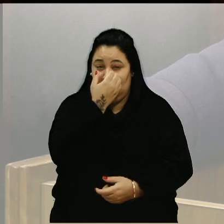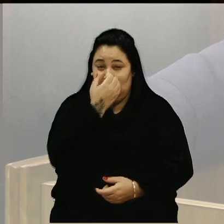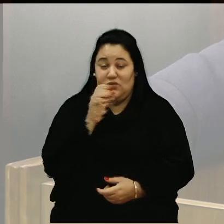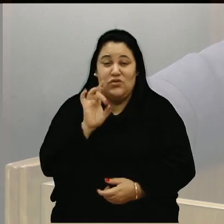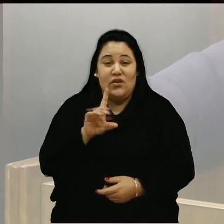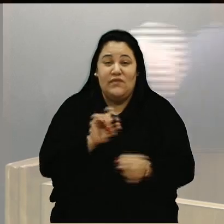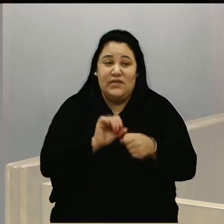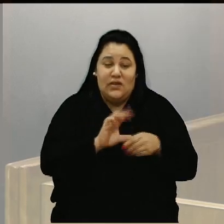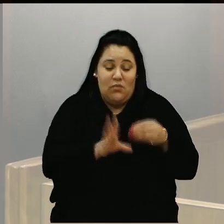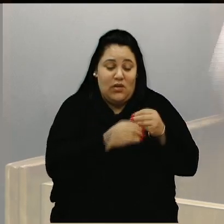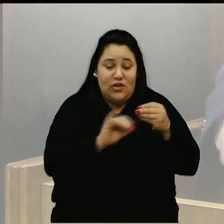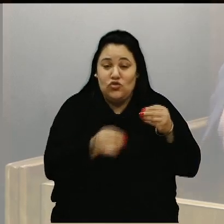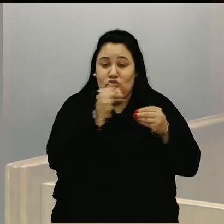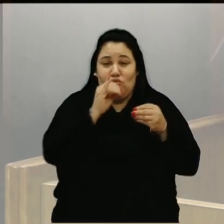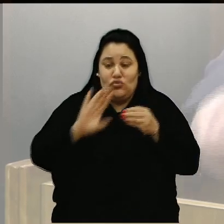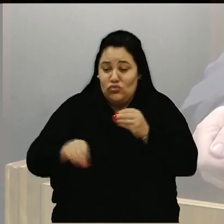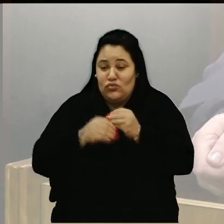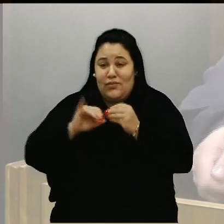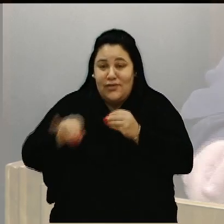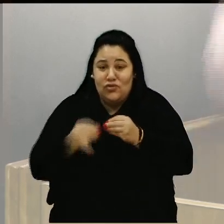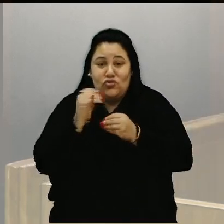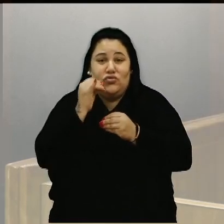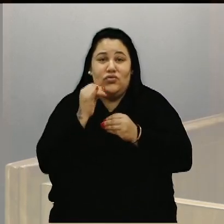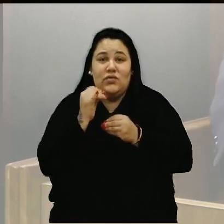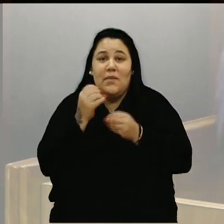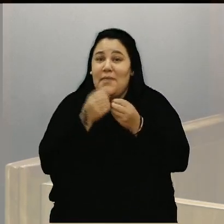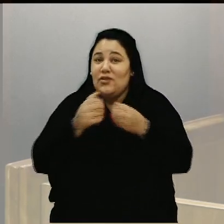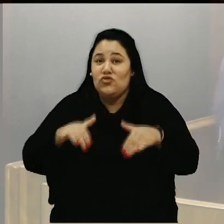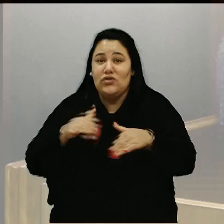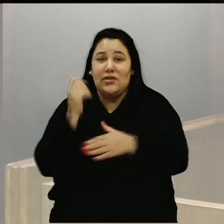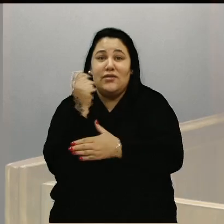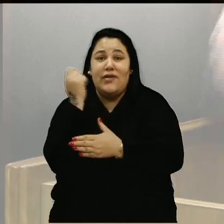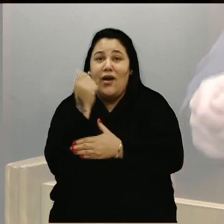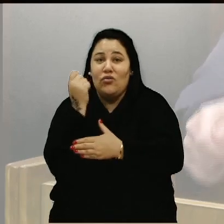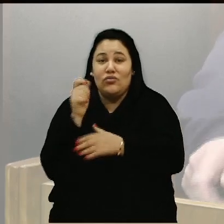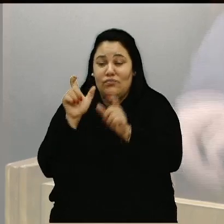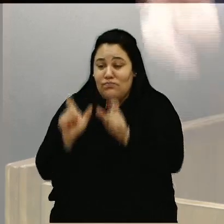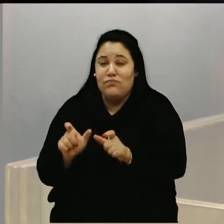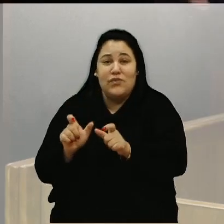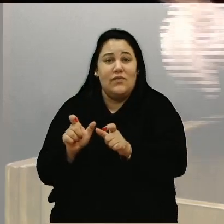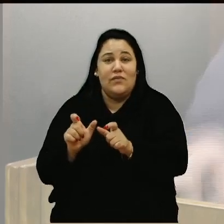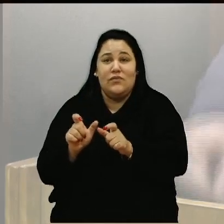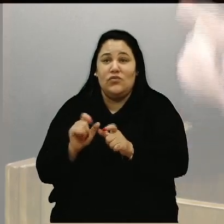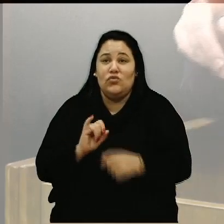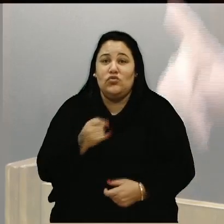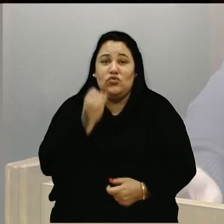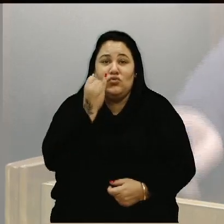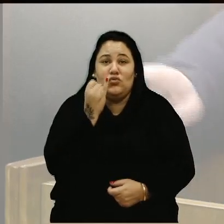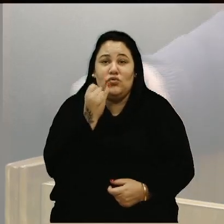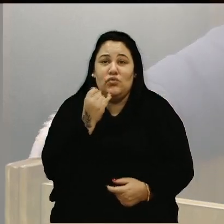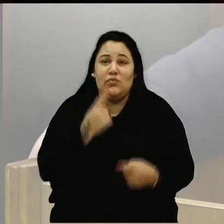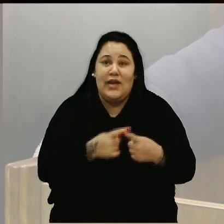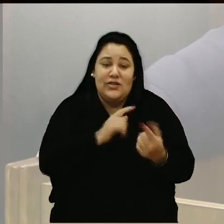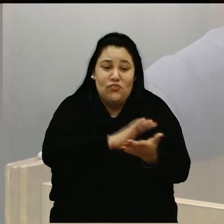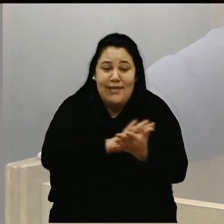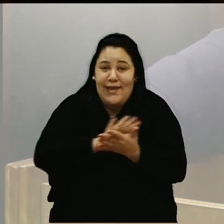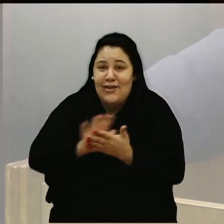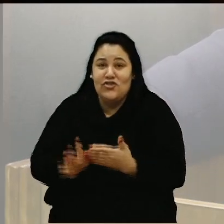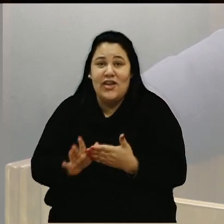juro sobre juro e sufocando os gaúchos com juros, mediante uma tragédia que